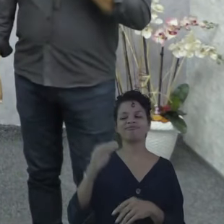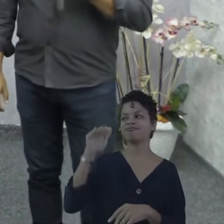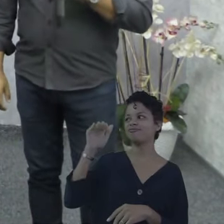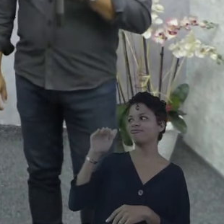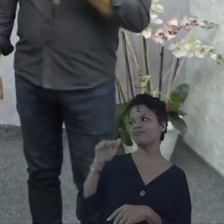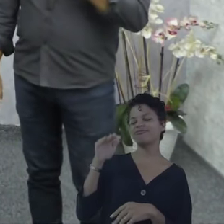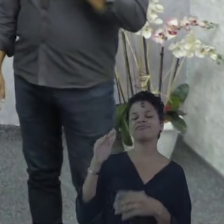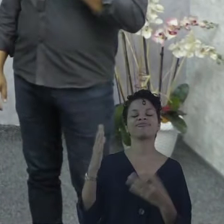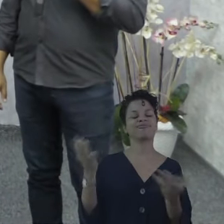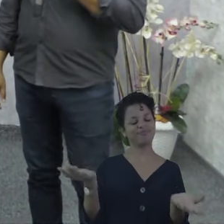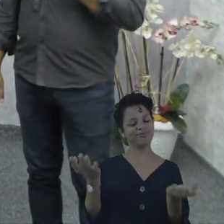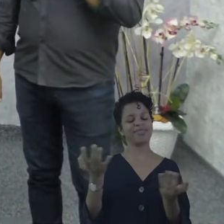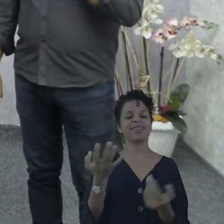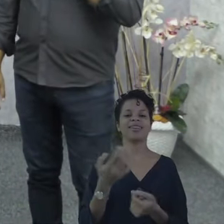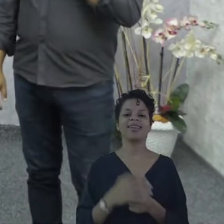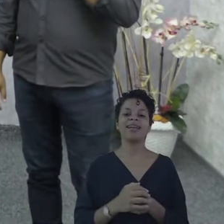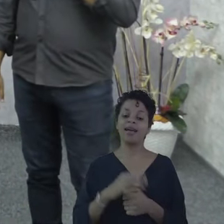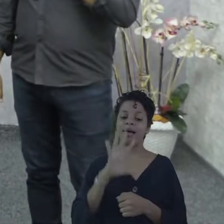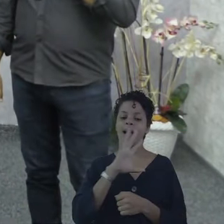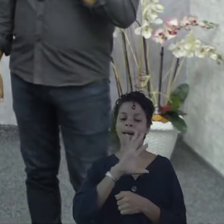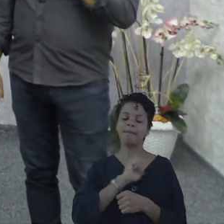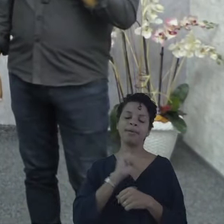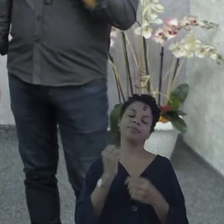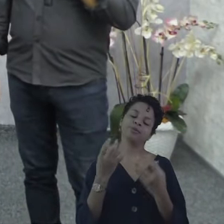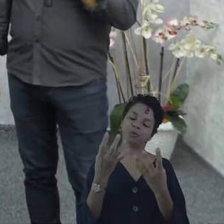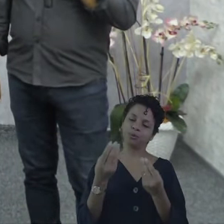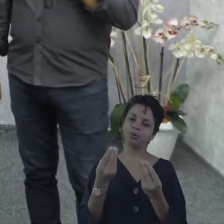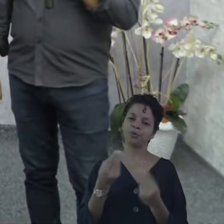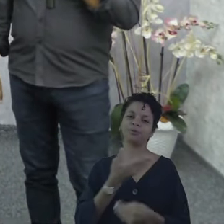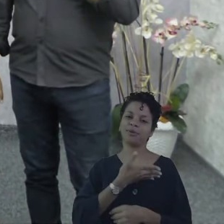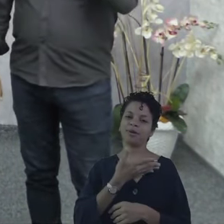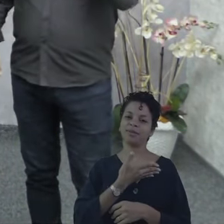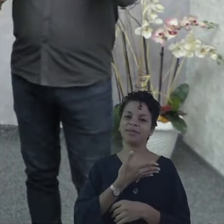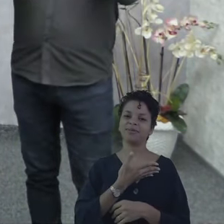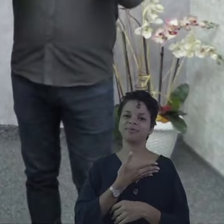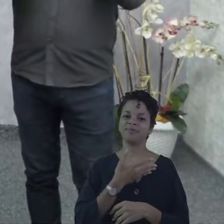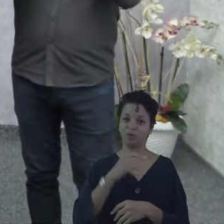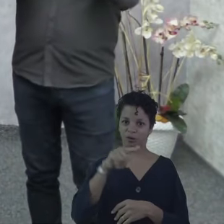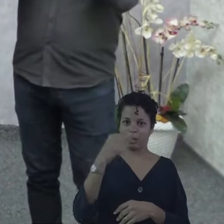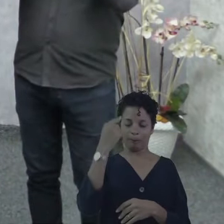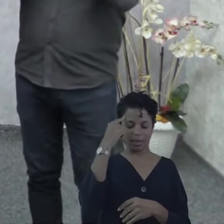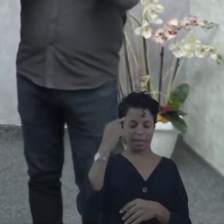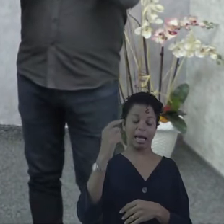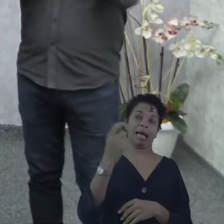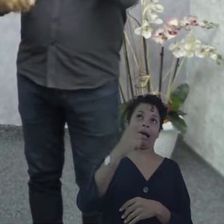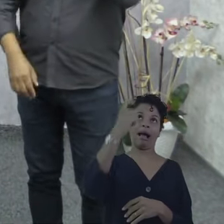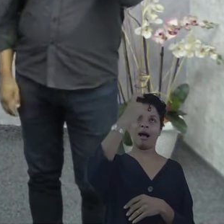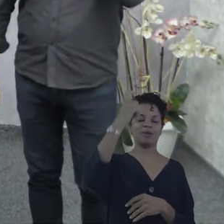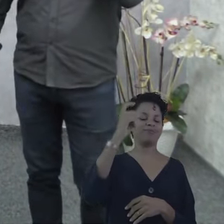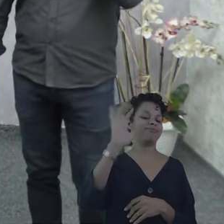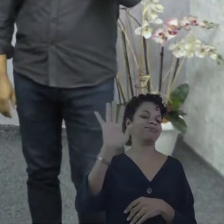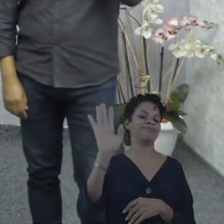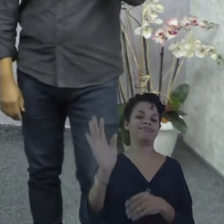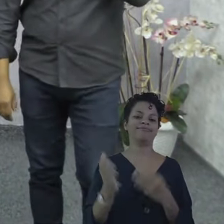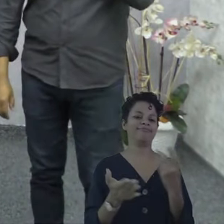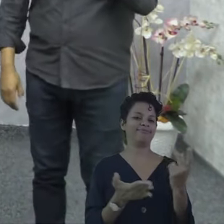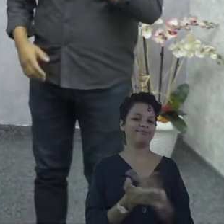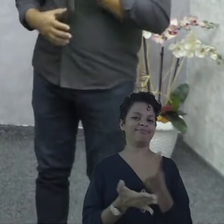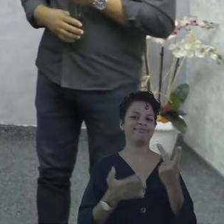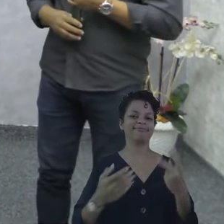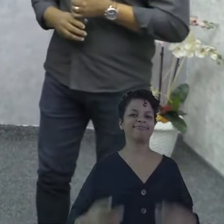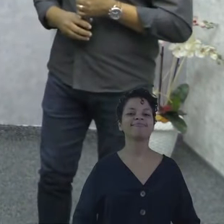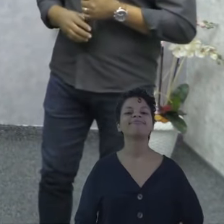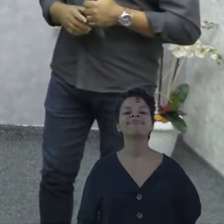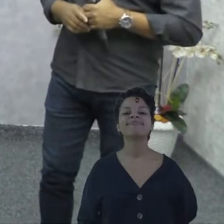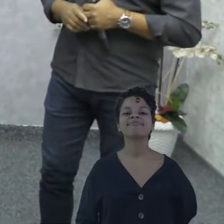criado por Jesus, e amamos tanto, né? Meu amigo. Quem pensou se enganou, né? Você não pode contar sua